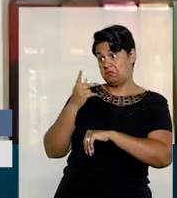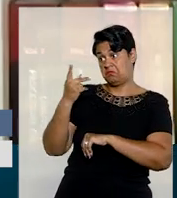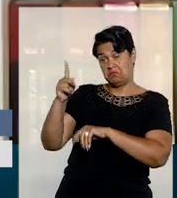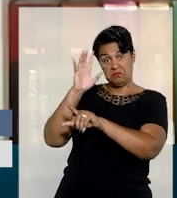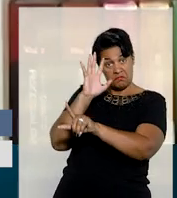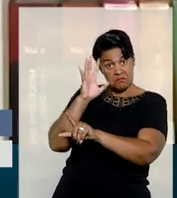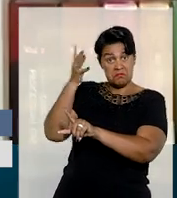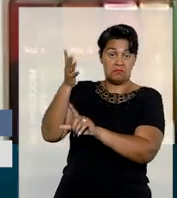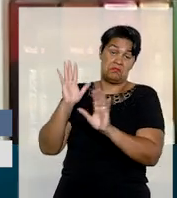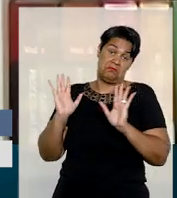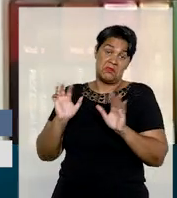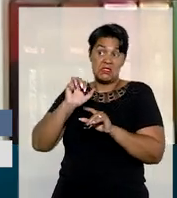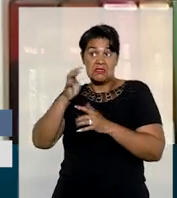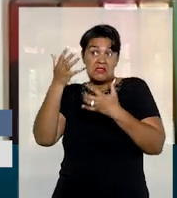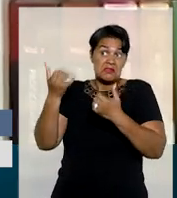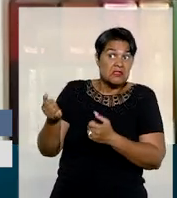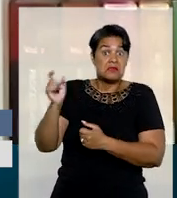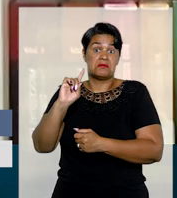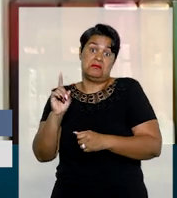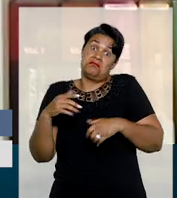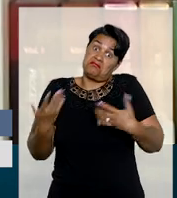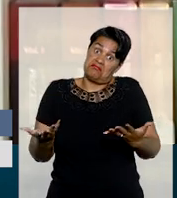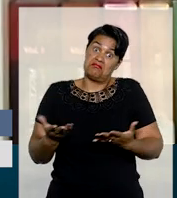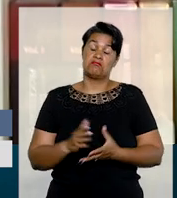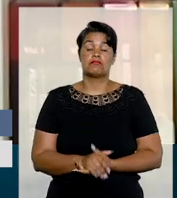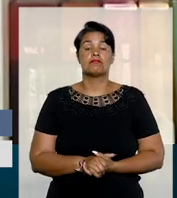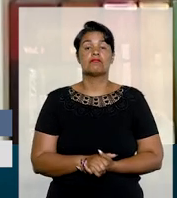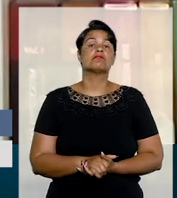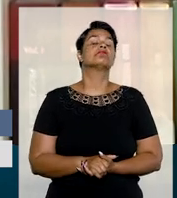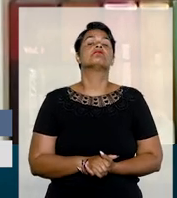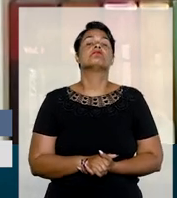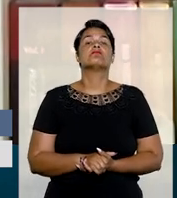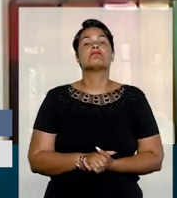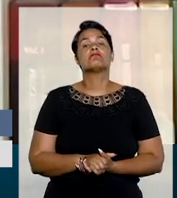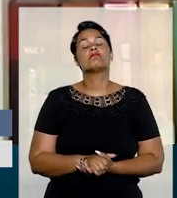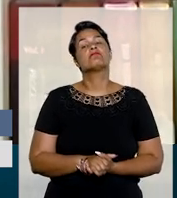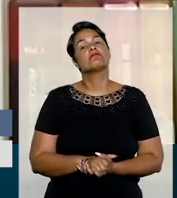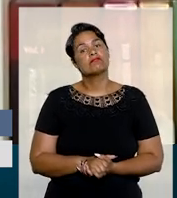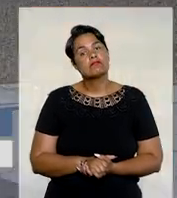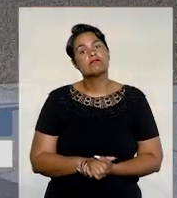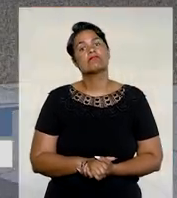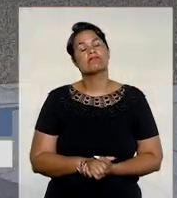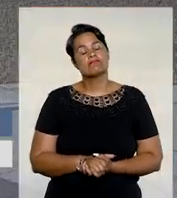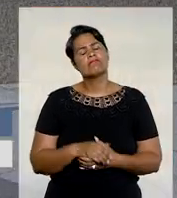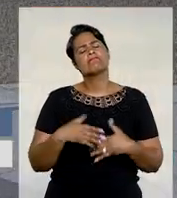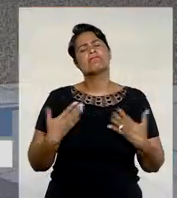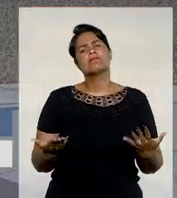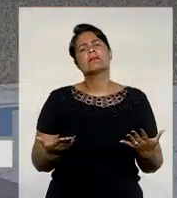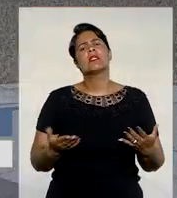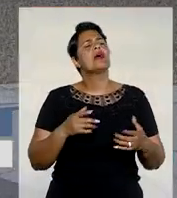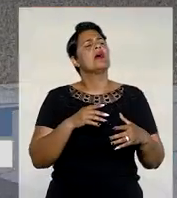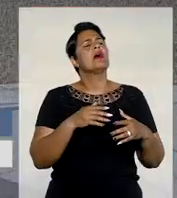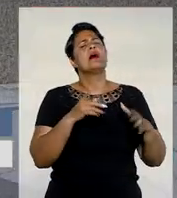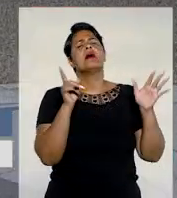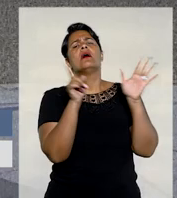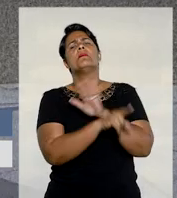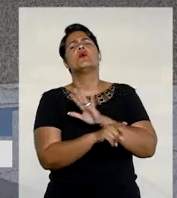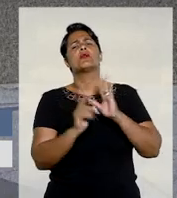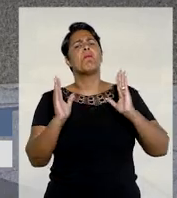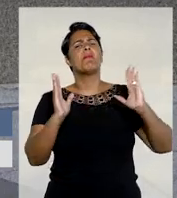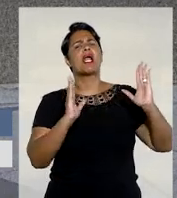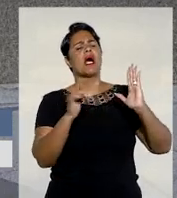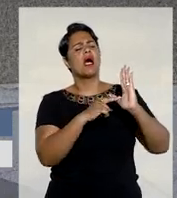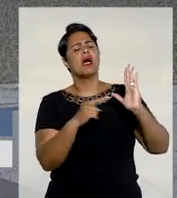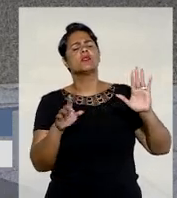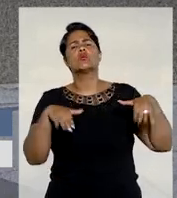que vai acontecer vai ser o não conhecimento ou não recebimento desse recurso. Professora Thais, e quais